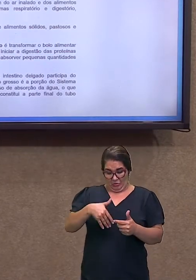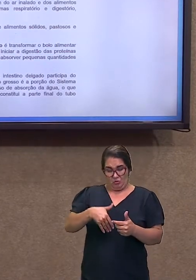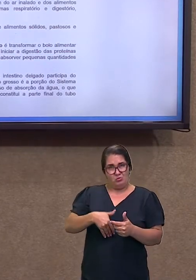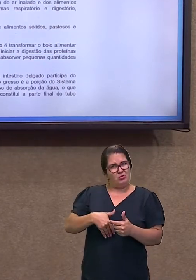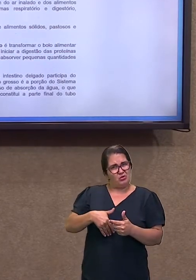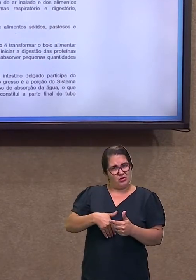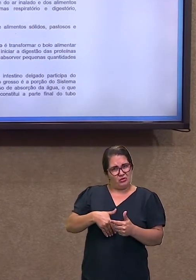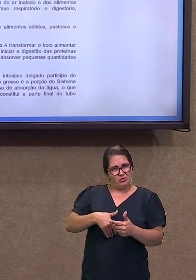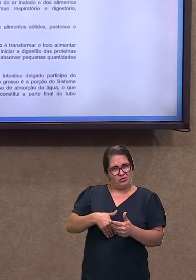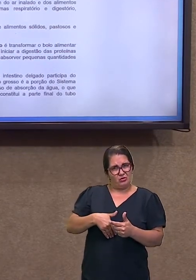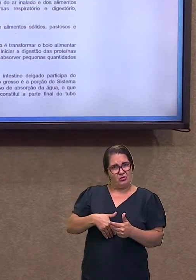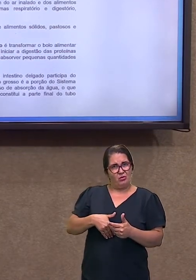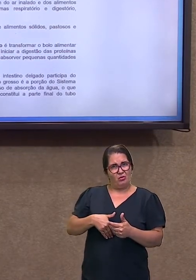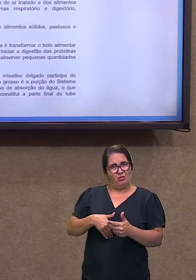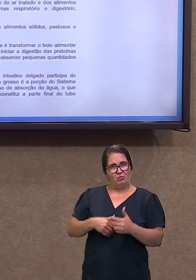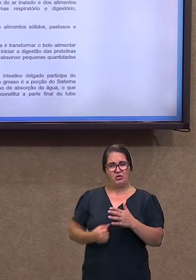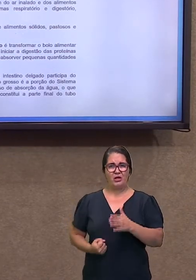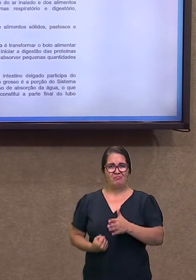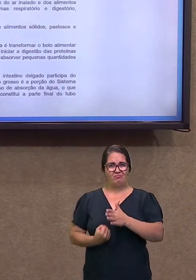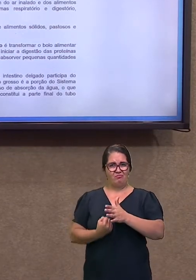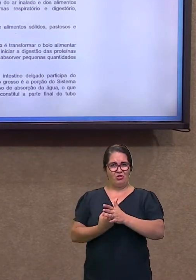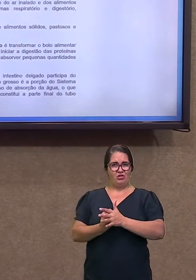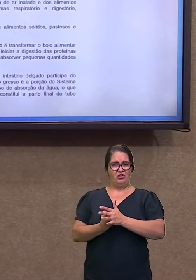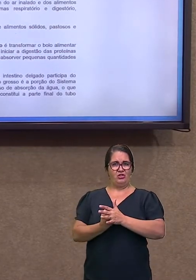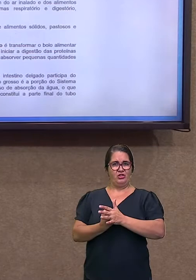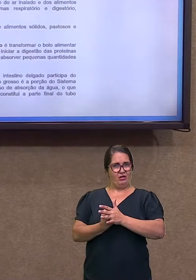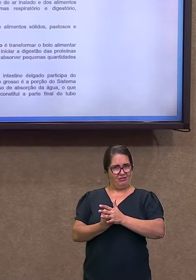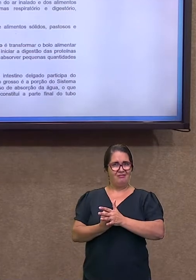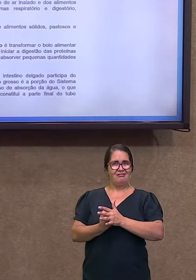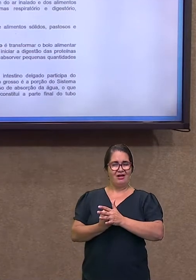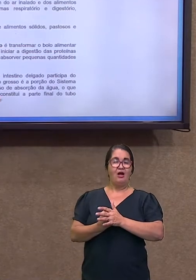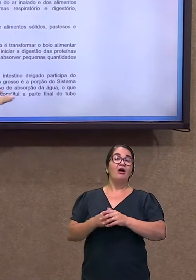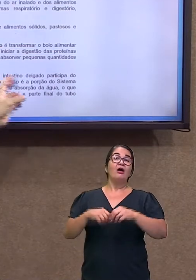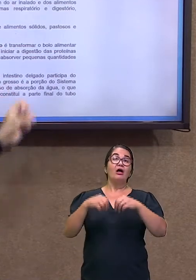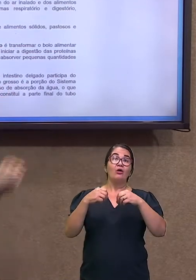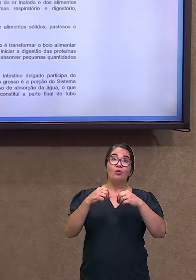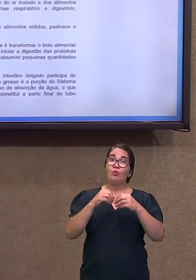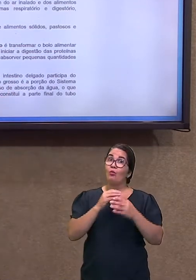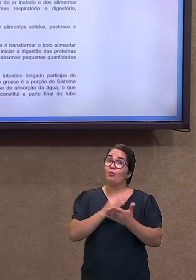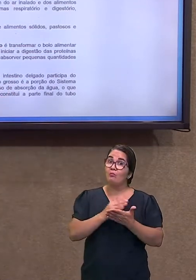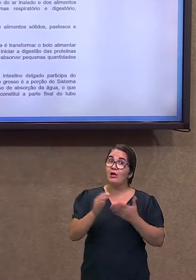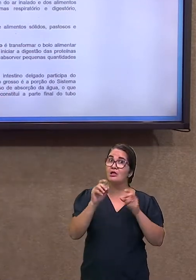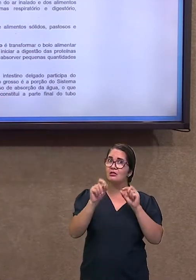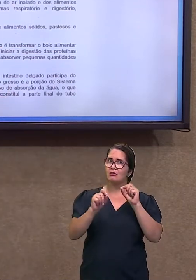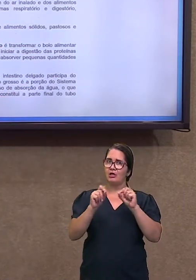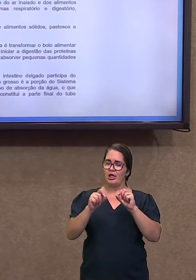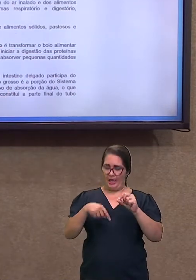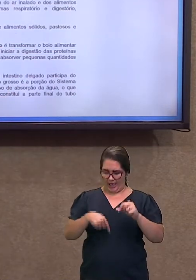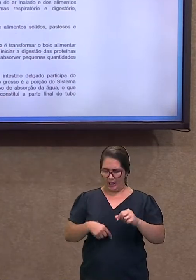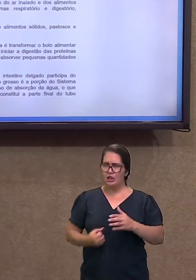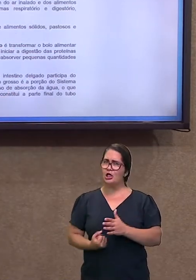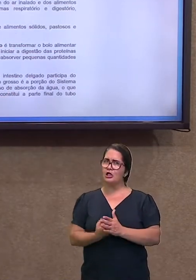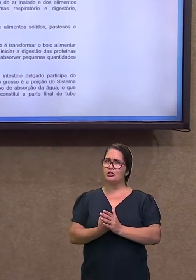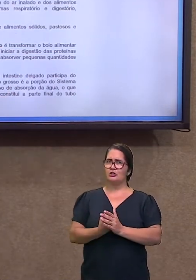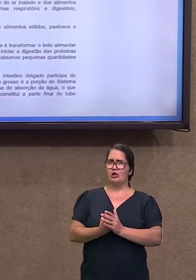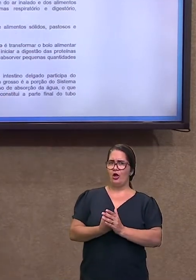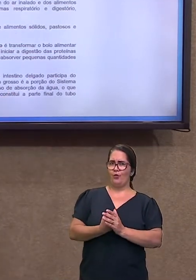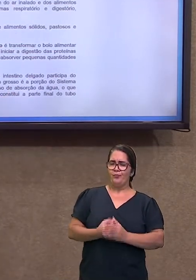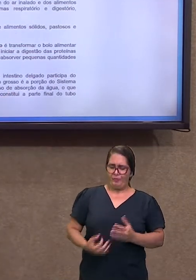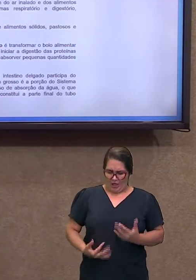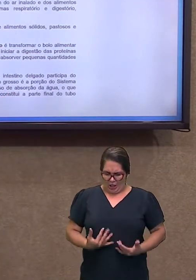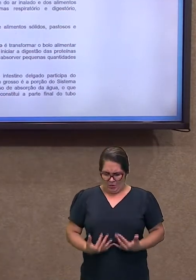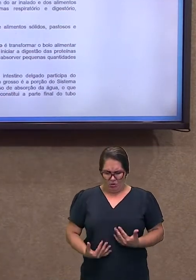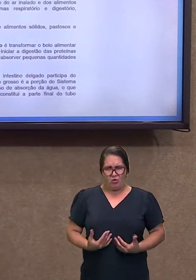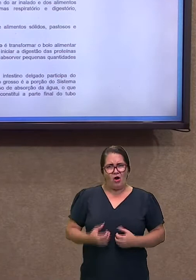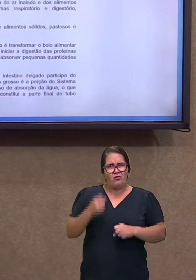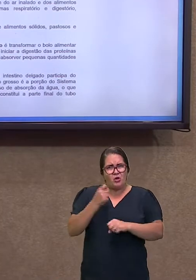o que mais quebrar, não tem mais para onde levar. Então, ele começa a andar dentro do meu intestino. Então, como que o intestino,